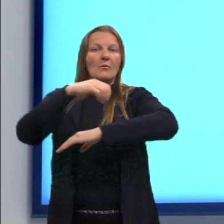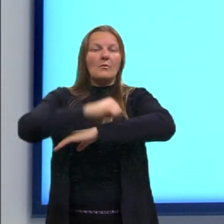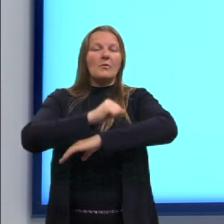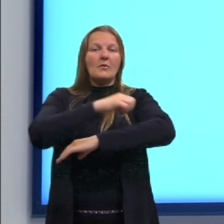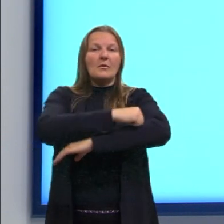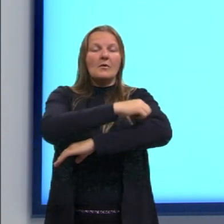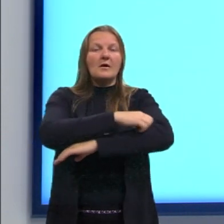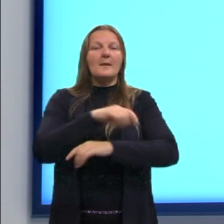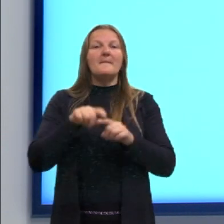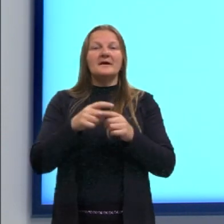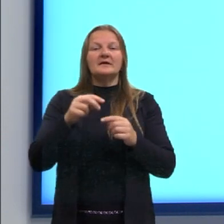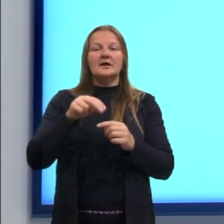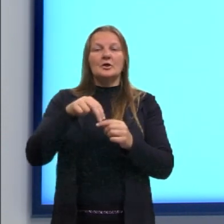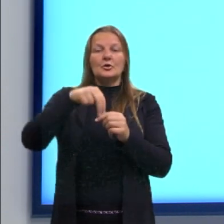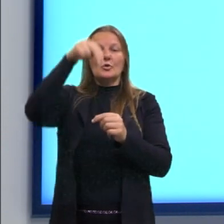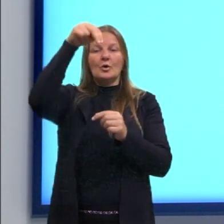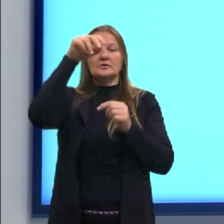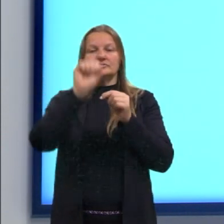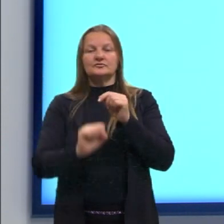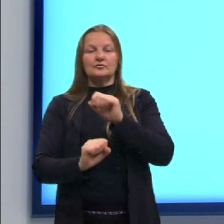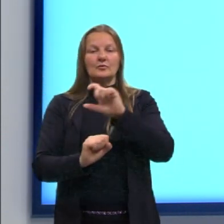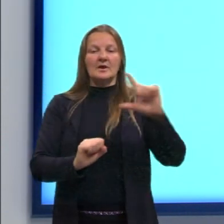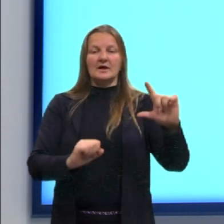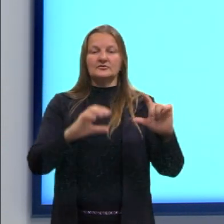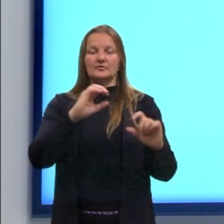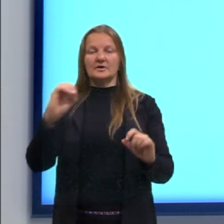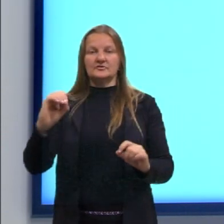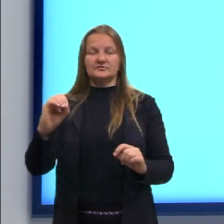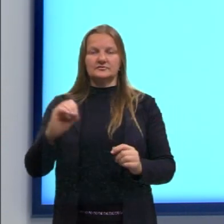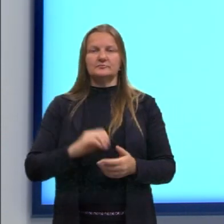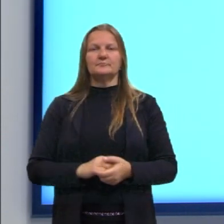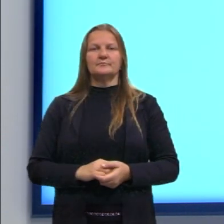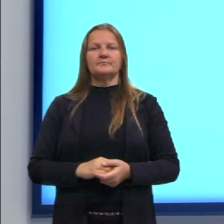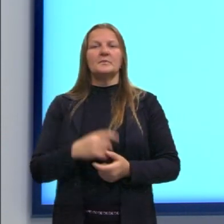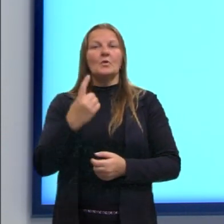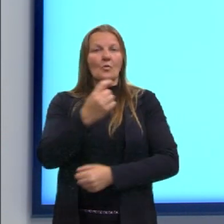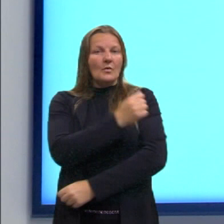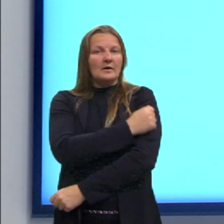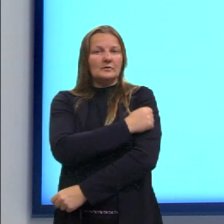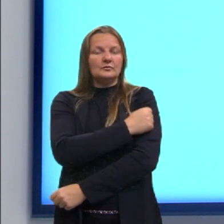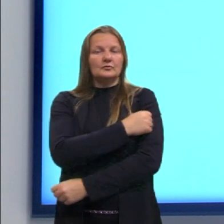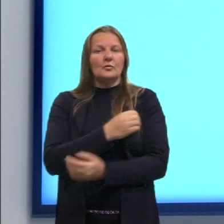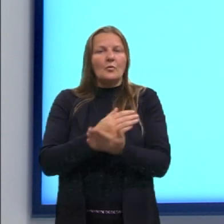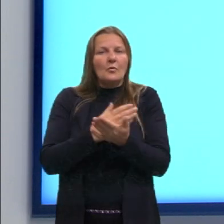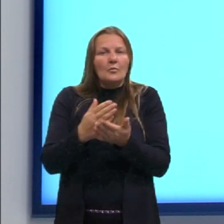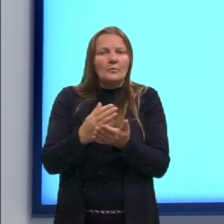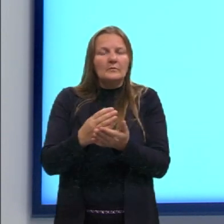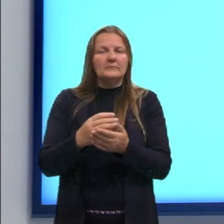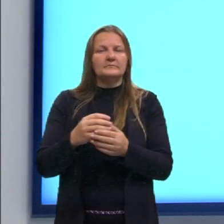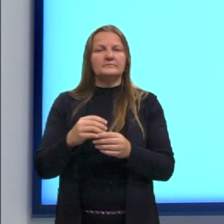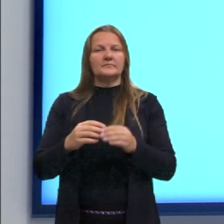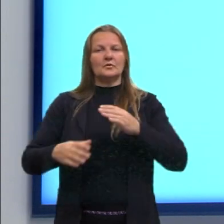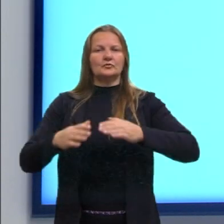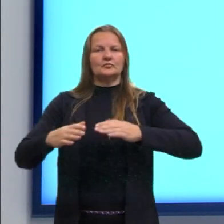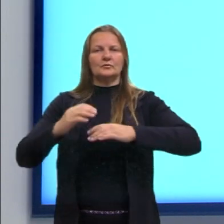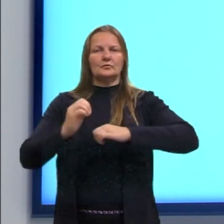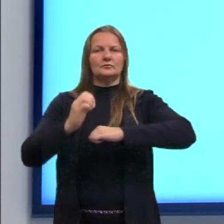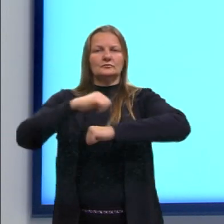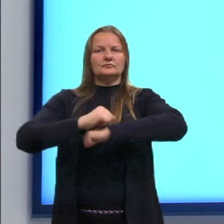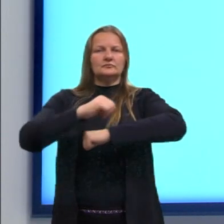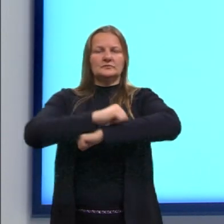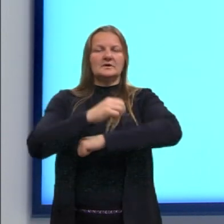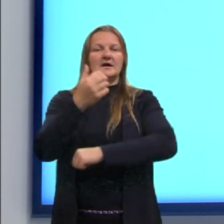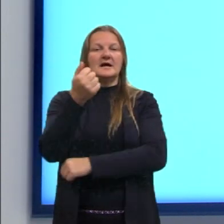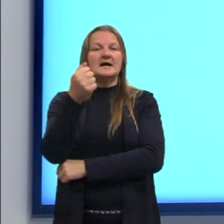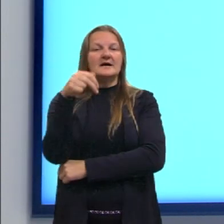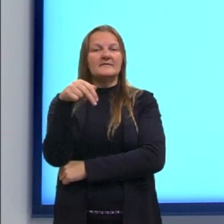sul, leste e oeste. Um dos alunos representou a posição inicial desse robô no plano